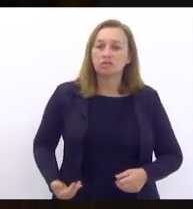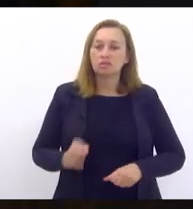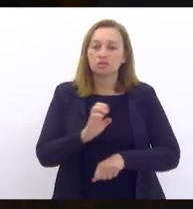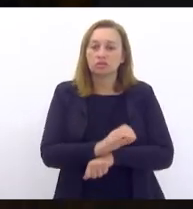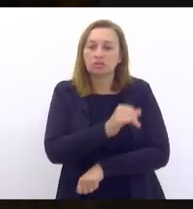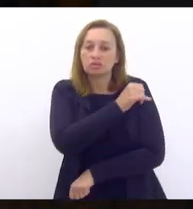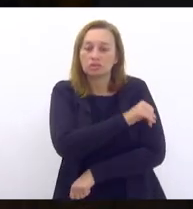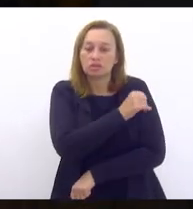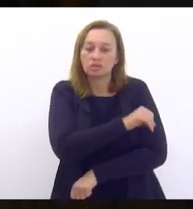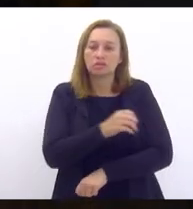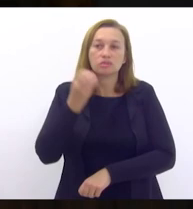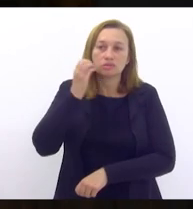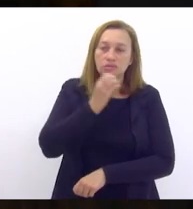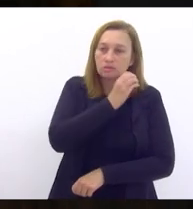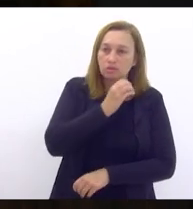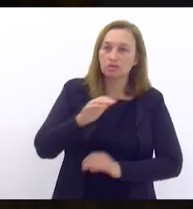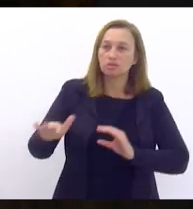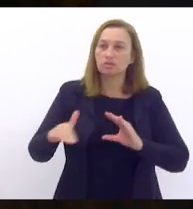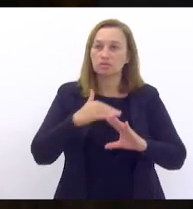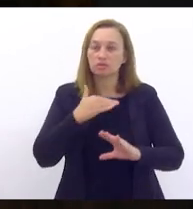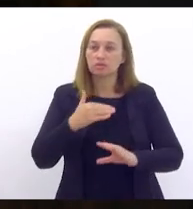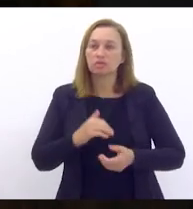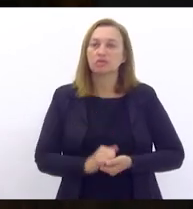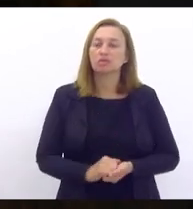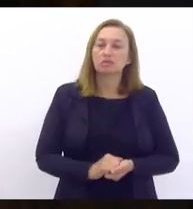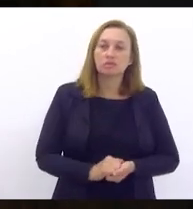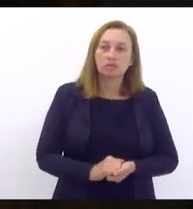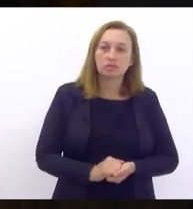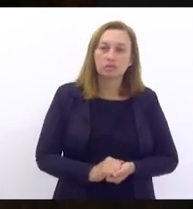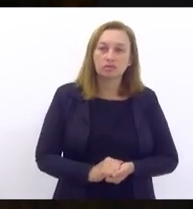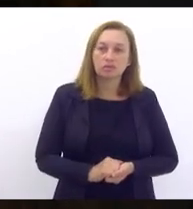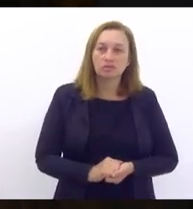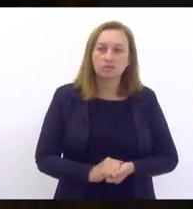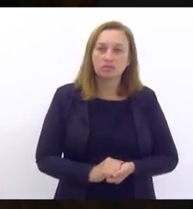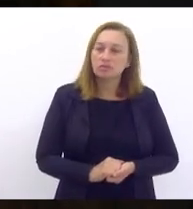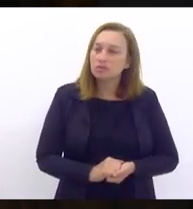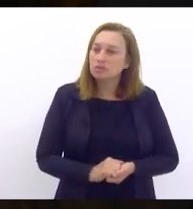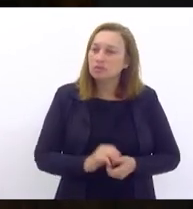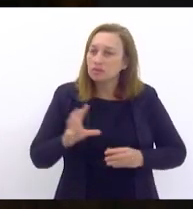Janeiro, Cláudio Castro, envio de mensagem dispondo sobre a